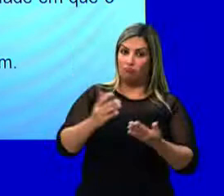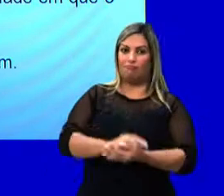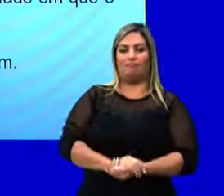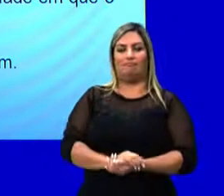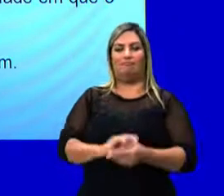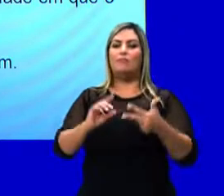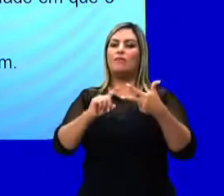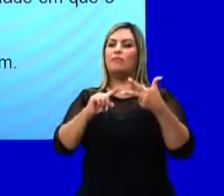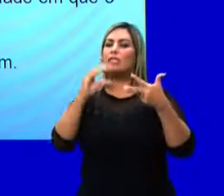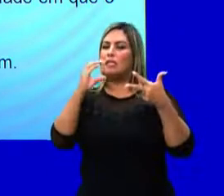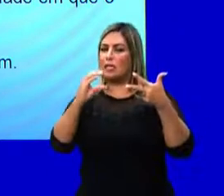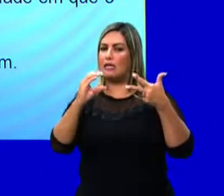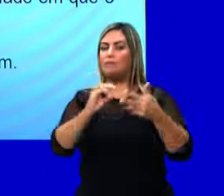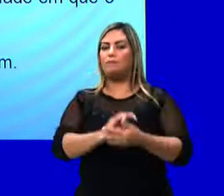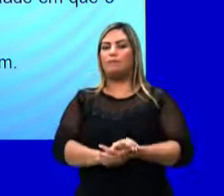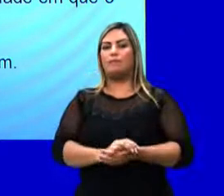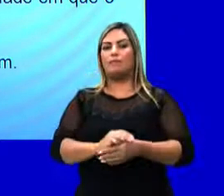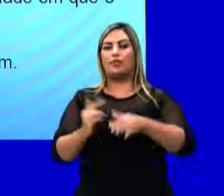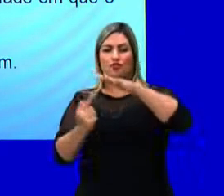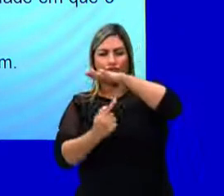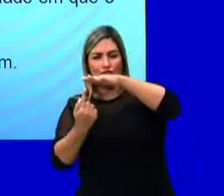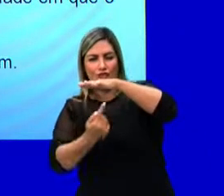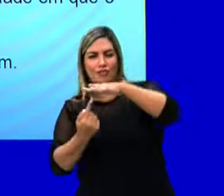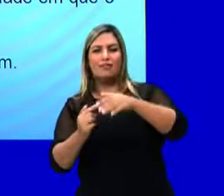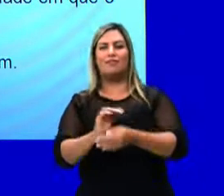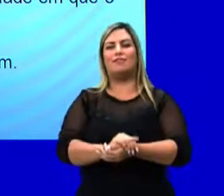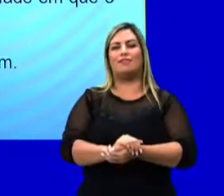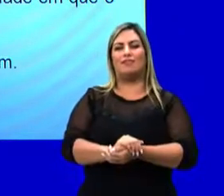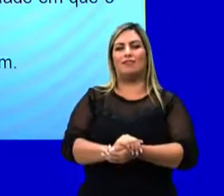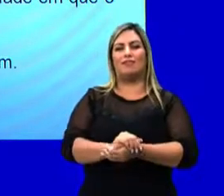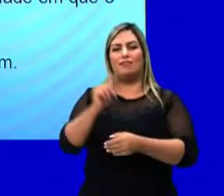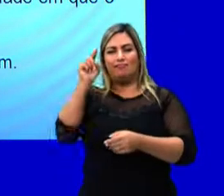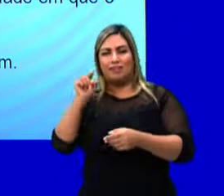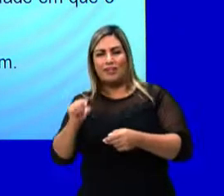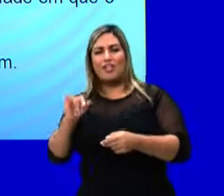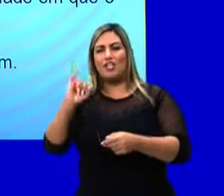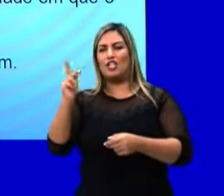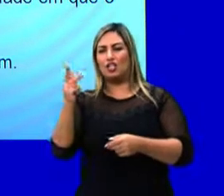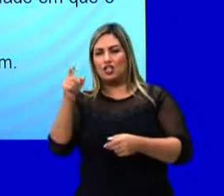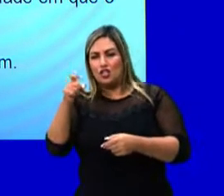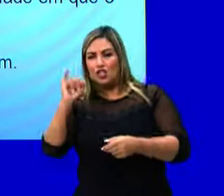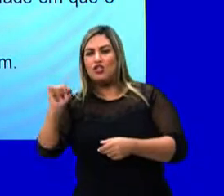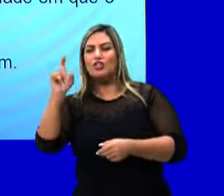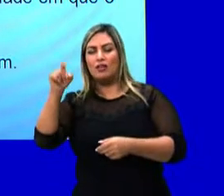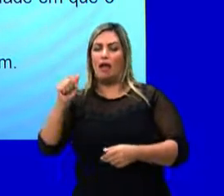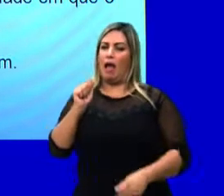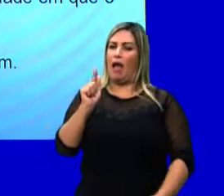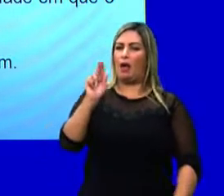Letra C. Gírias, interjeições, como isto e aguado,